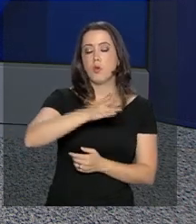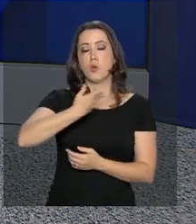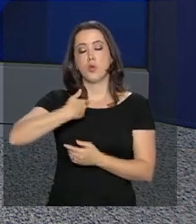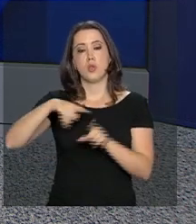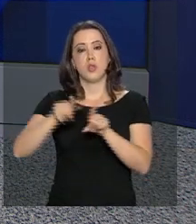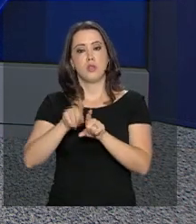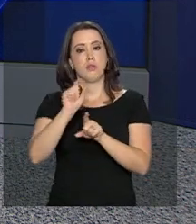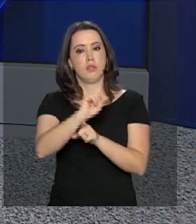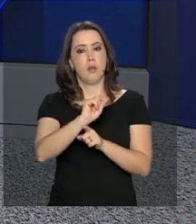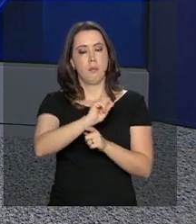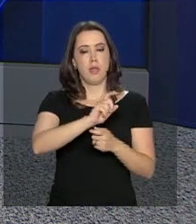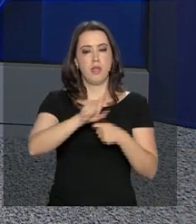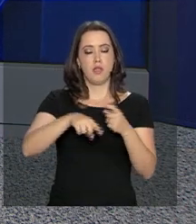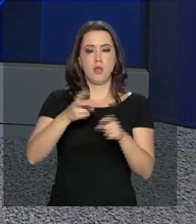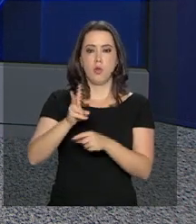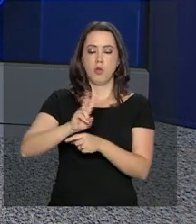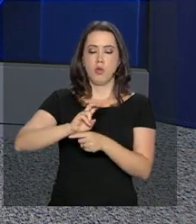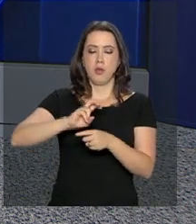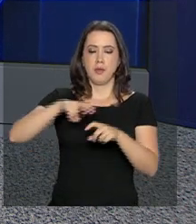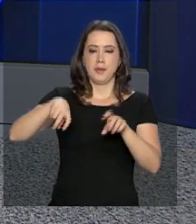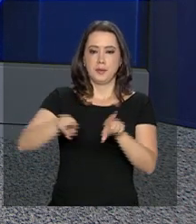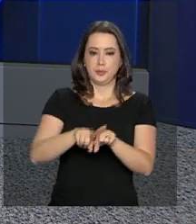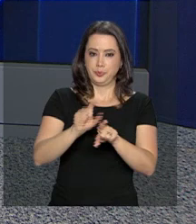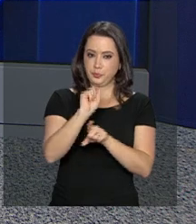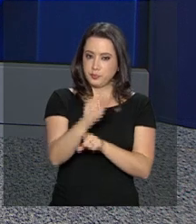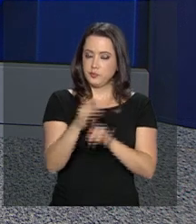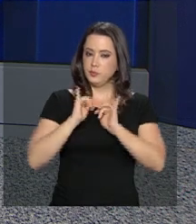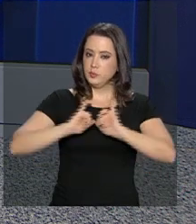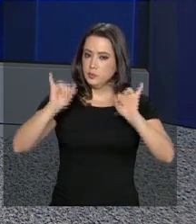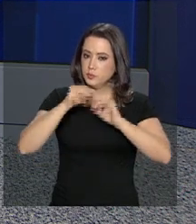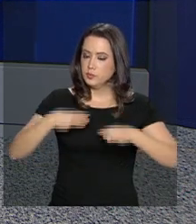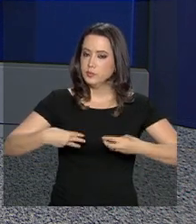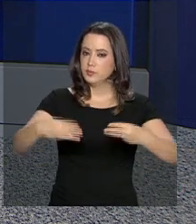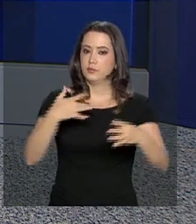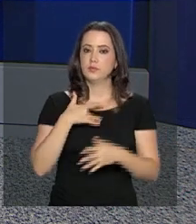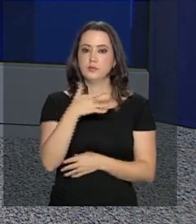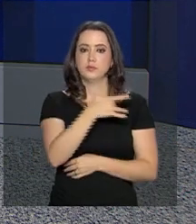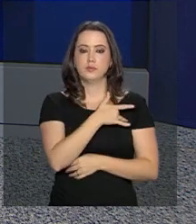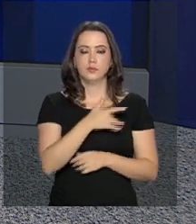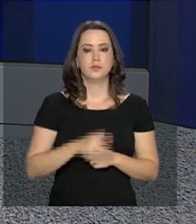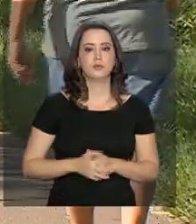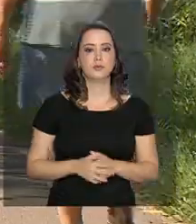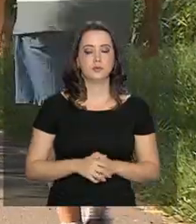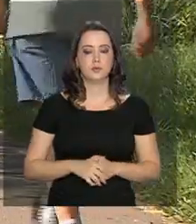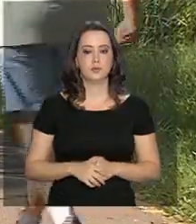e artes marciais. É o que mostra a pesquisa divulgada pelo Ministério da Saúde.